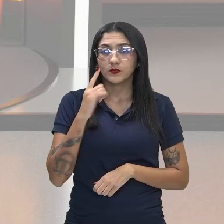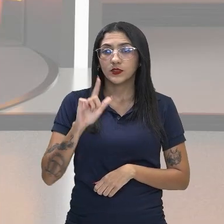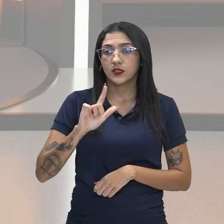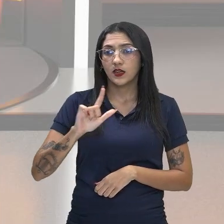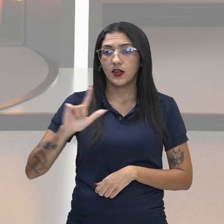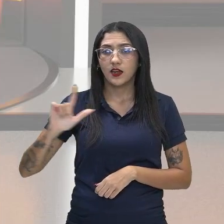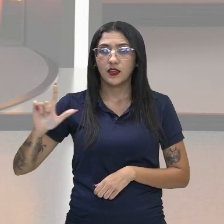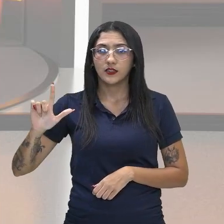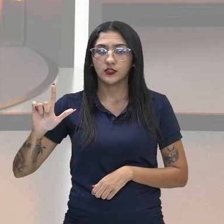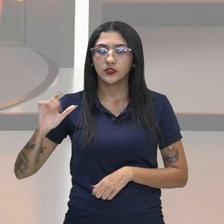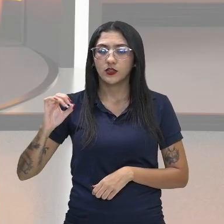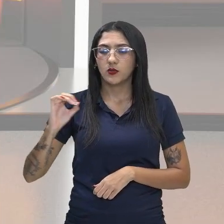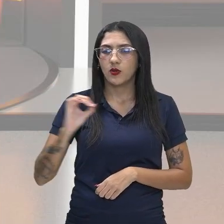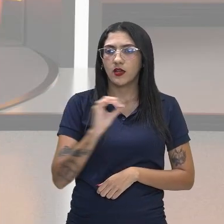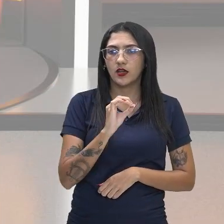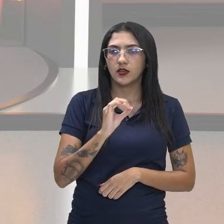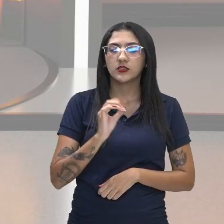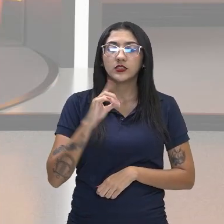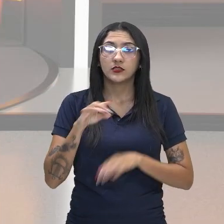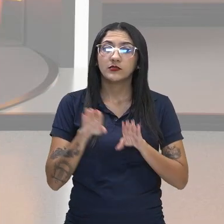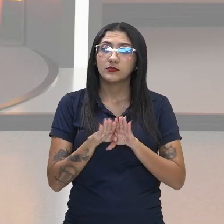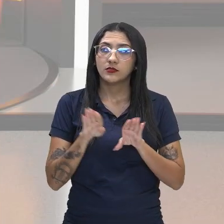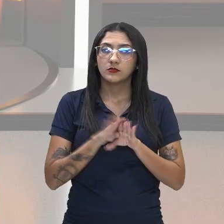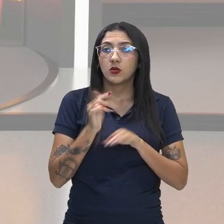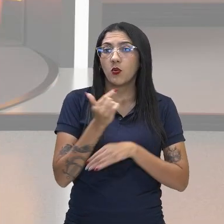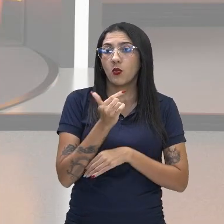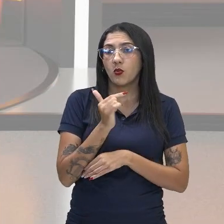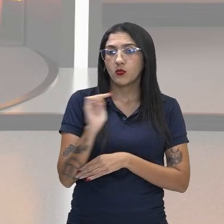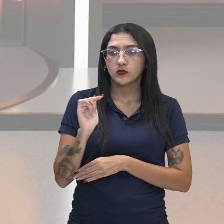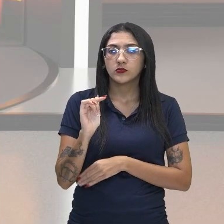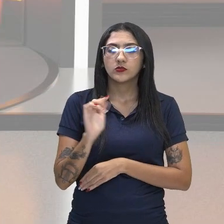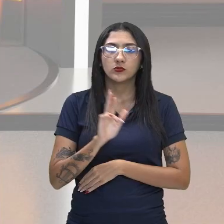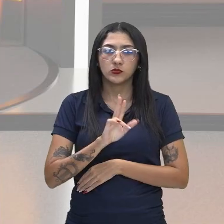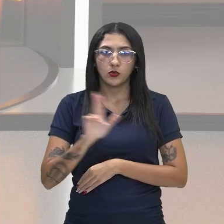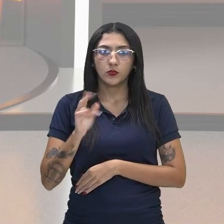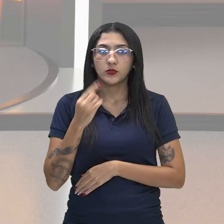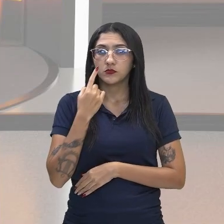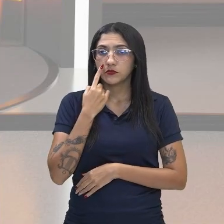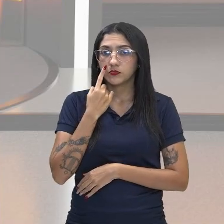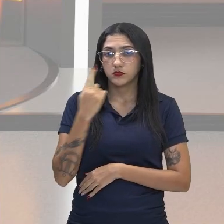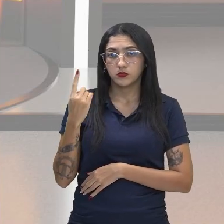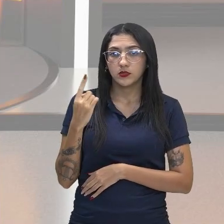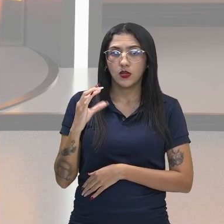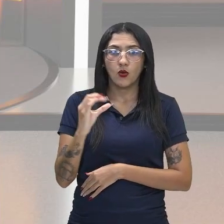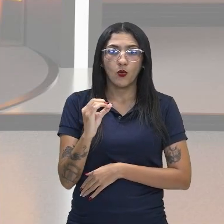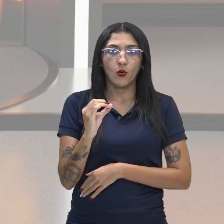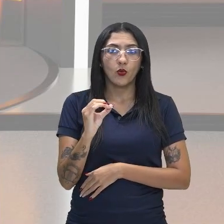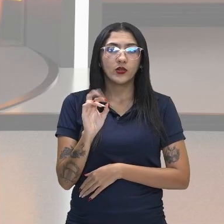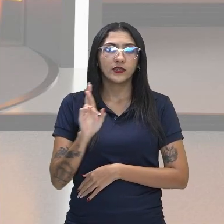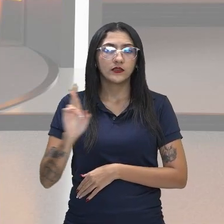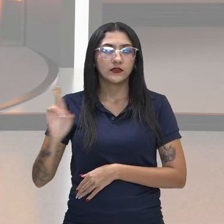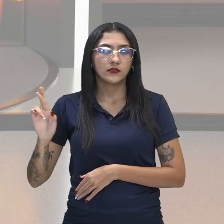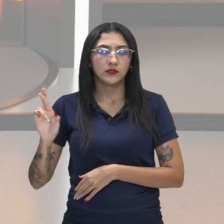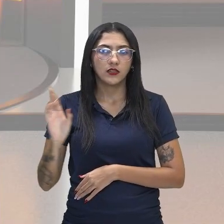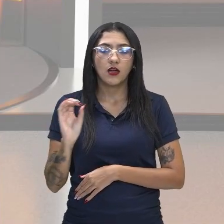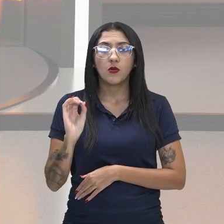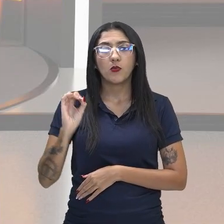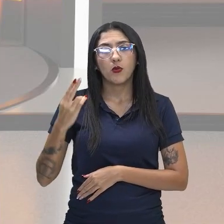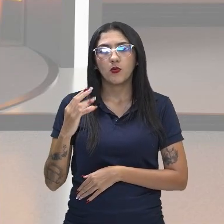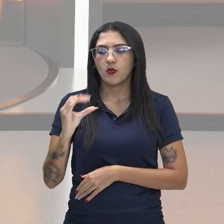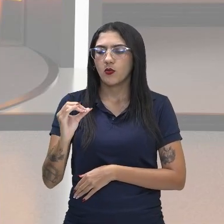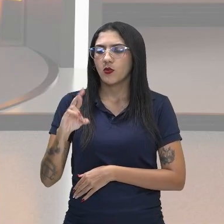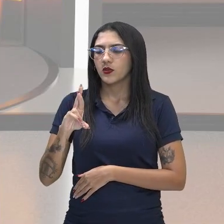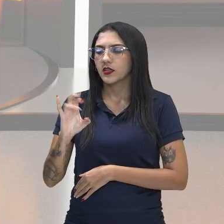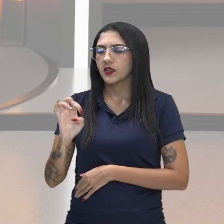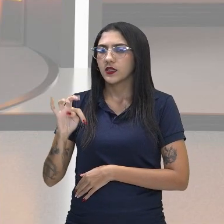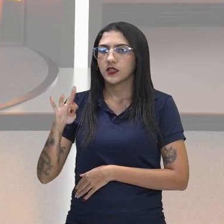e oeste, eles recebem também outra denominação, que seria de oriental ou oriente, tá bom? E aí